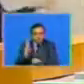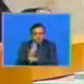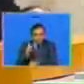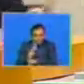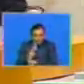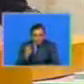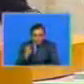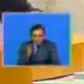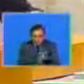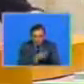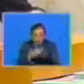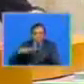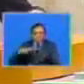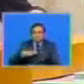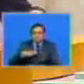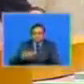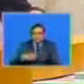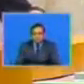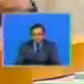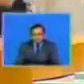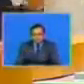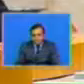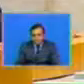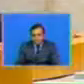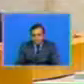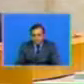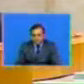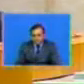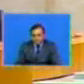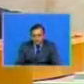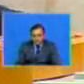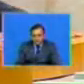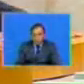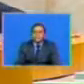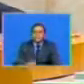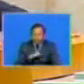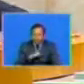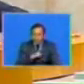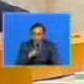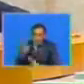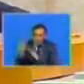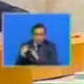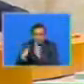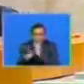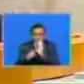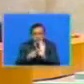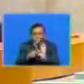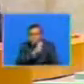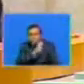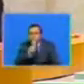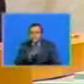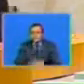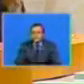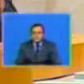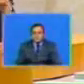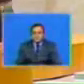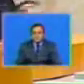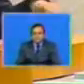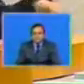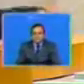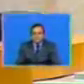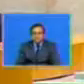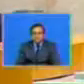do nosso município. E me deu a oportunidade de carregar o seu nome. E